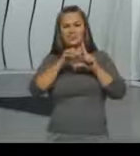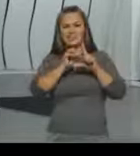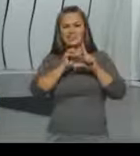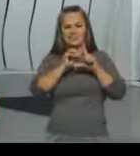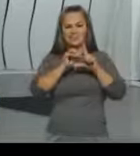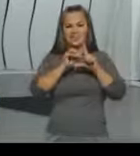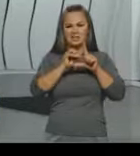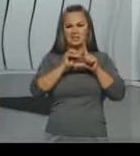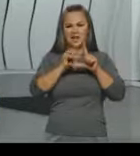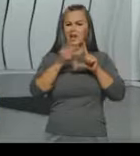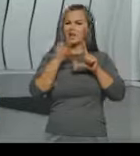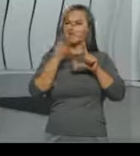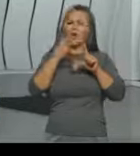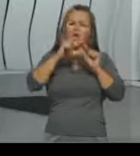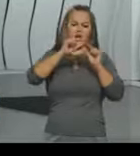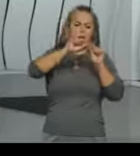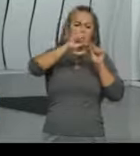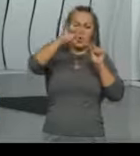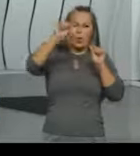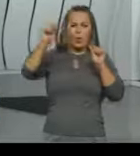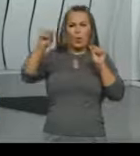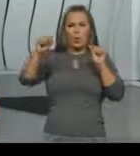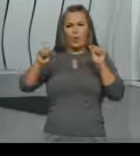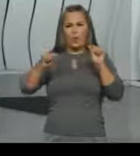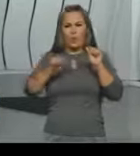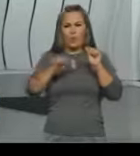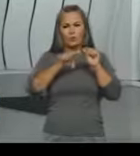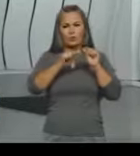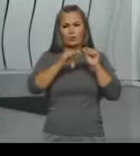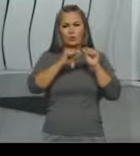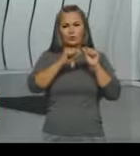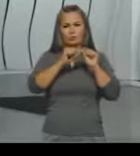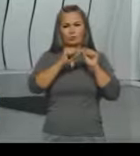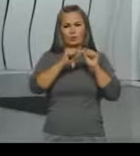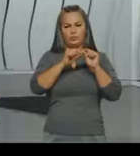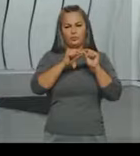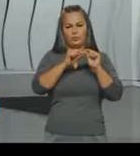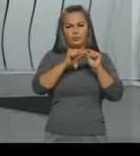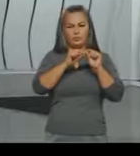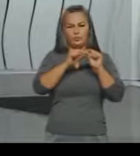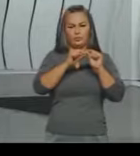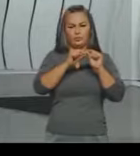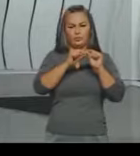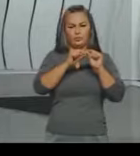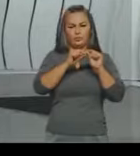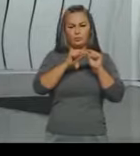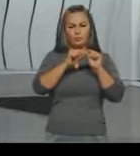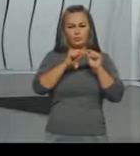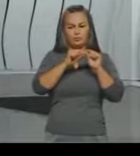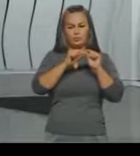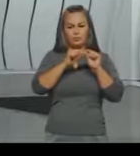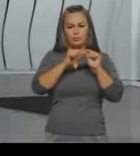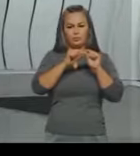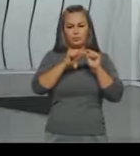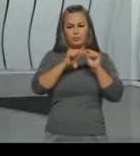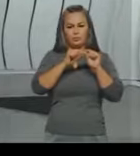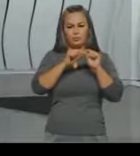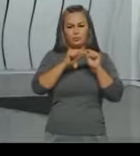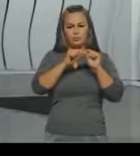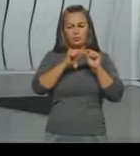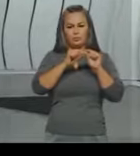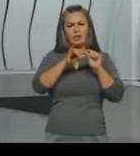do tamanho ou a distância dos pontos, beleza? Se você assistir a aula lá do professor Alexandre, você